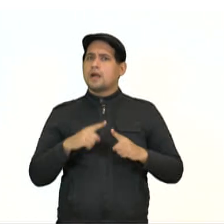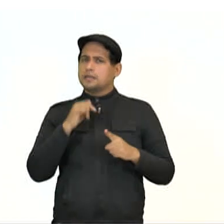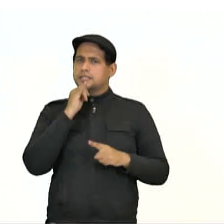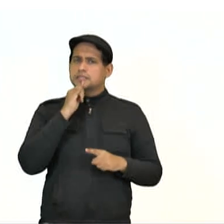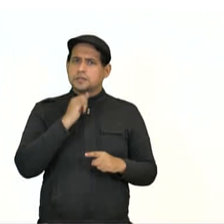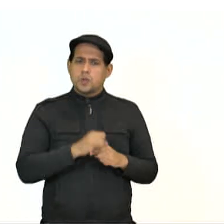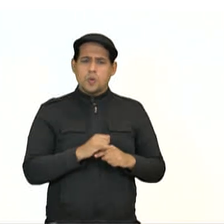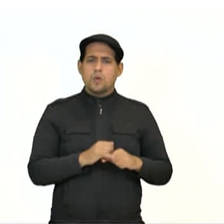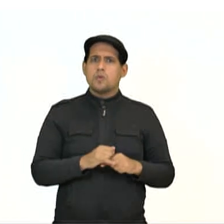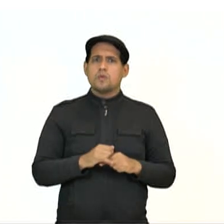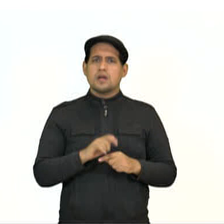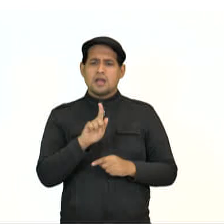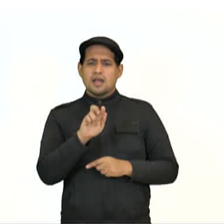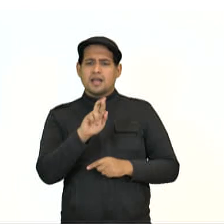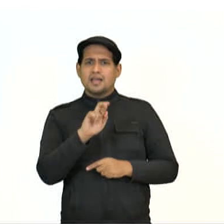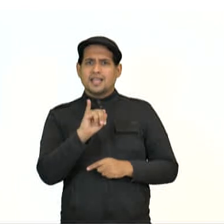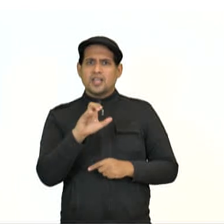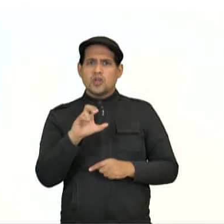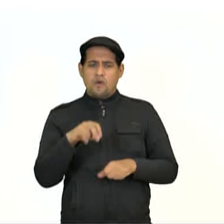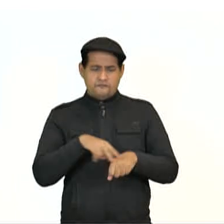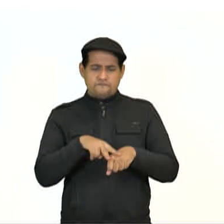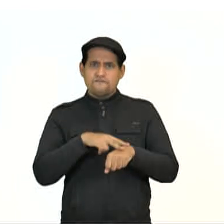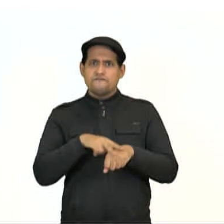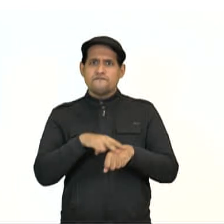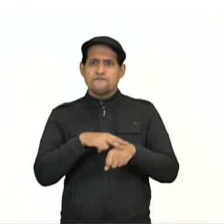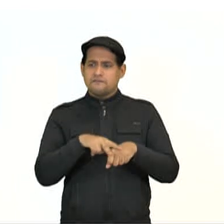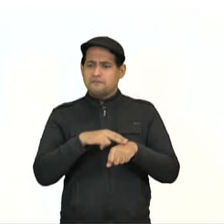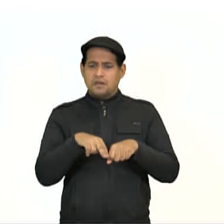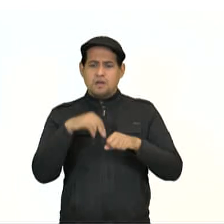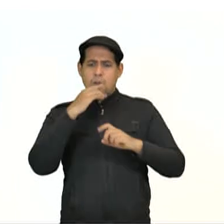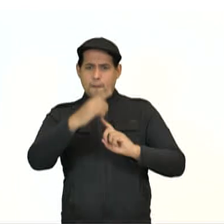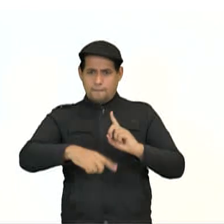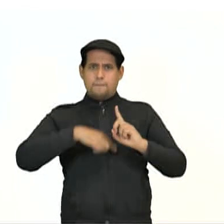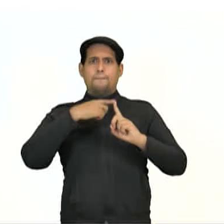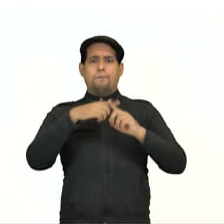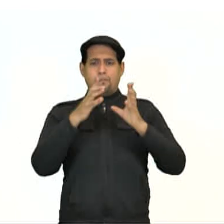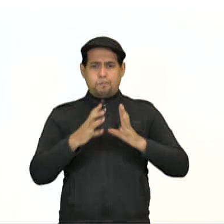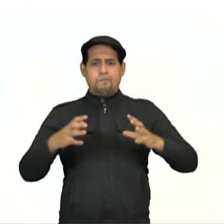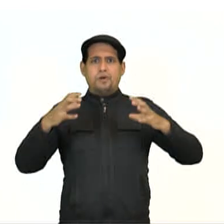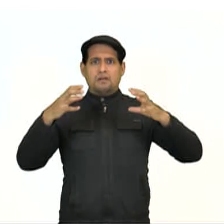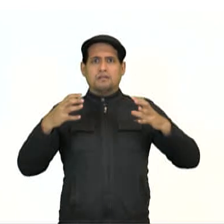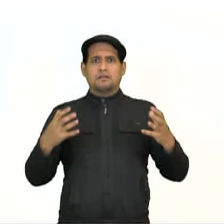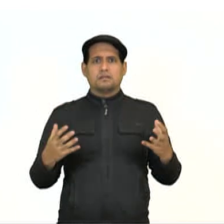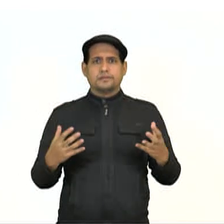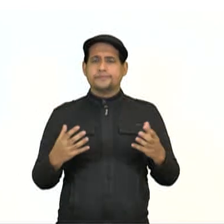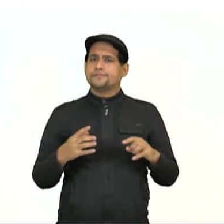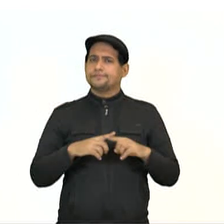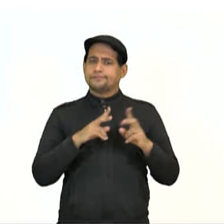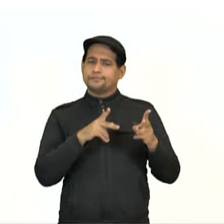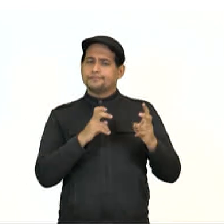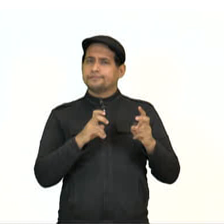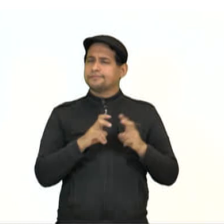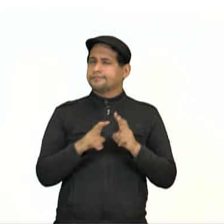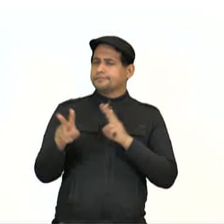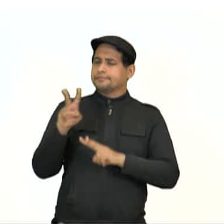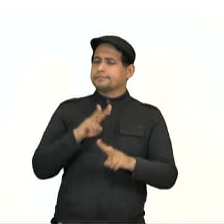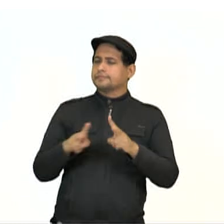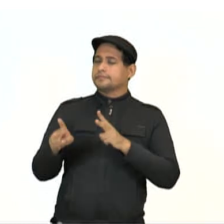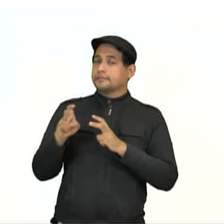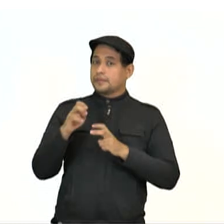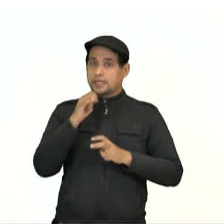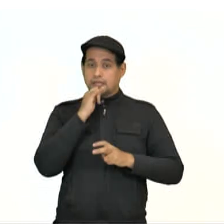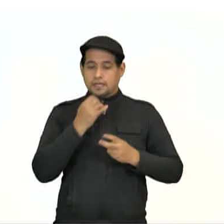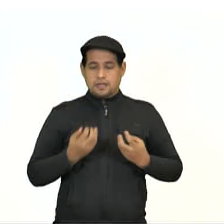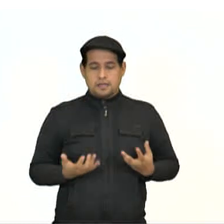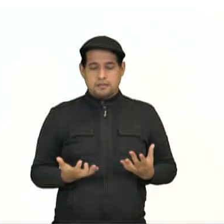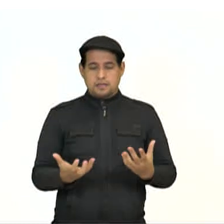a população de grilos verdes superou a população de grilos marrons. Então, vamos ver essa visão. Lá na grama